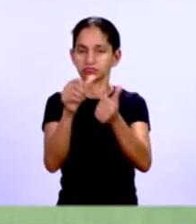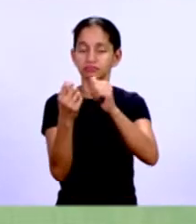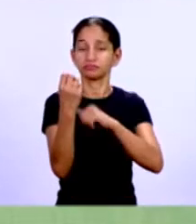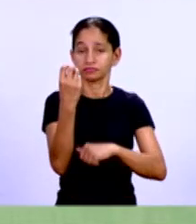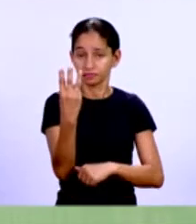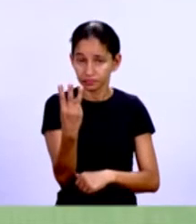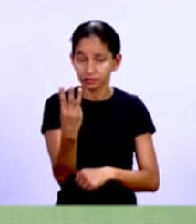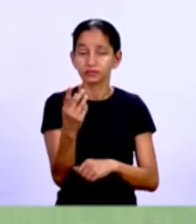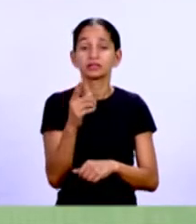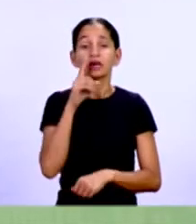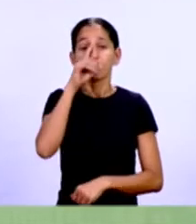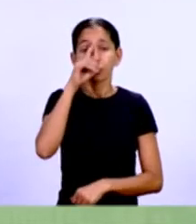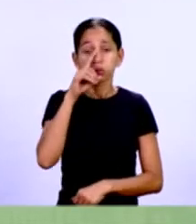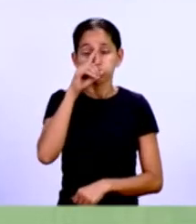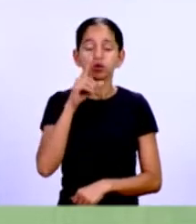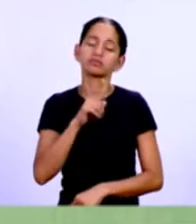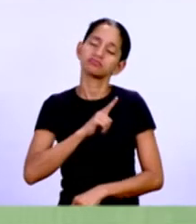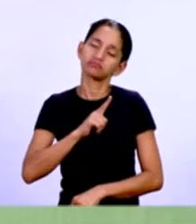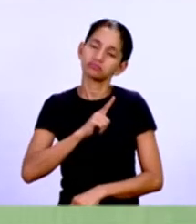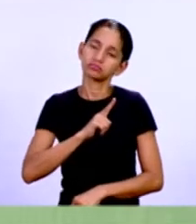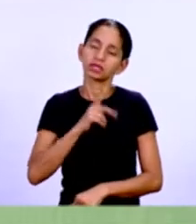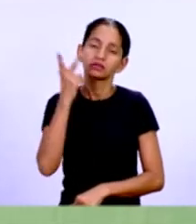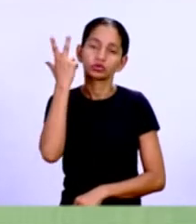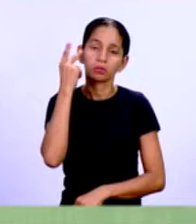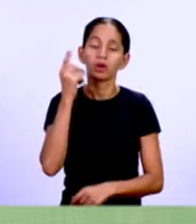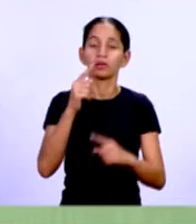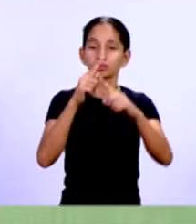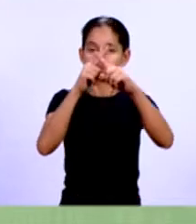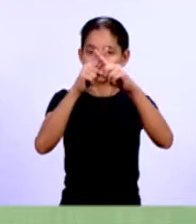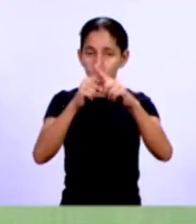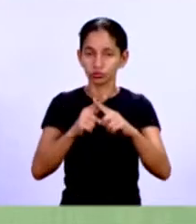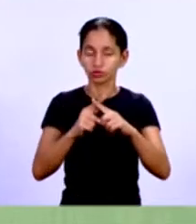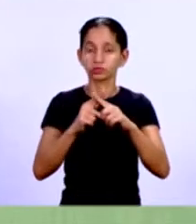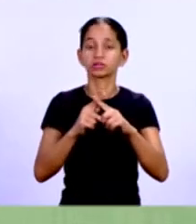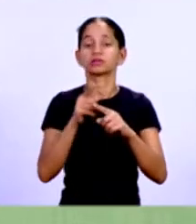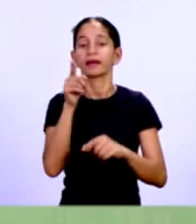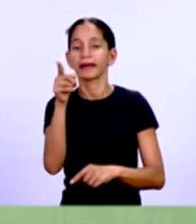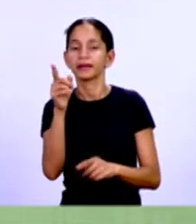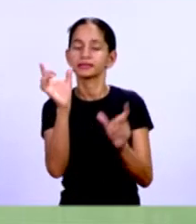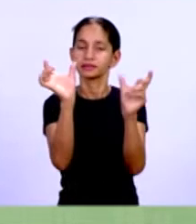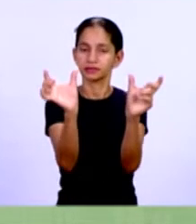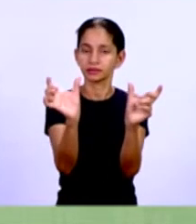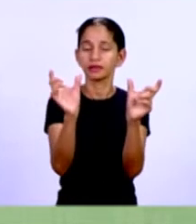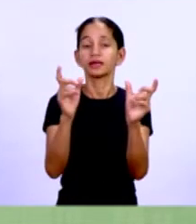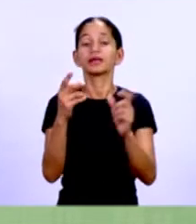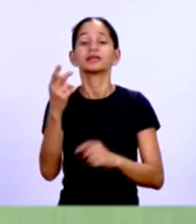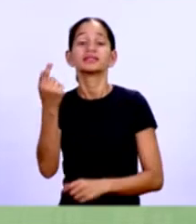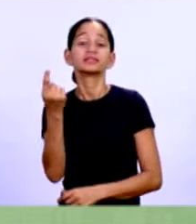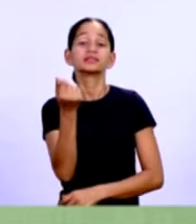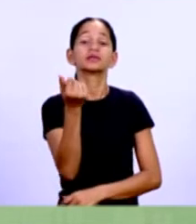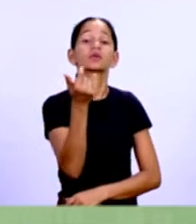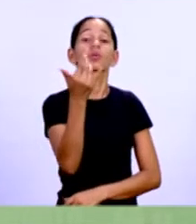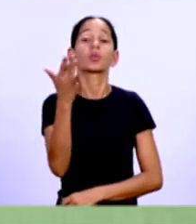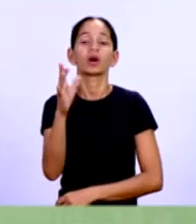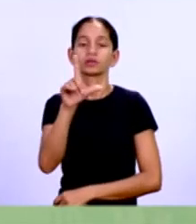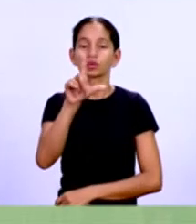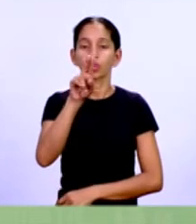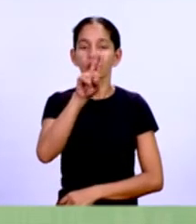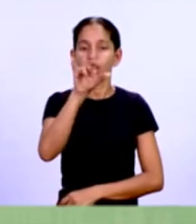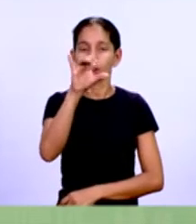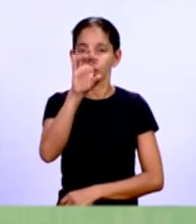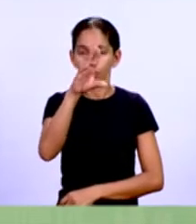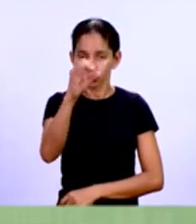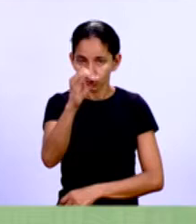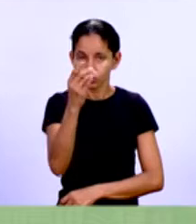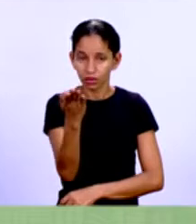O risco é encontrado através da multiplicação do impacto versus a probabilidade de ocorrência ou não de um